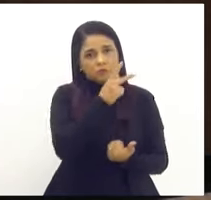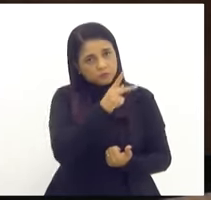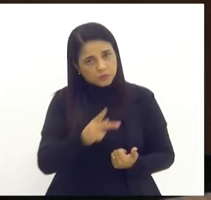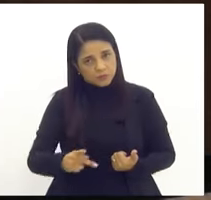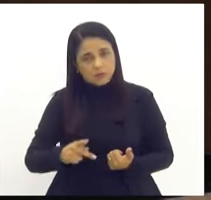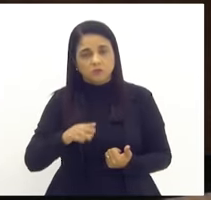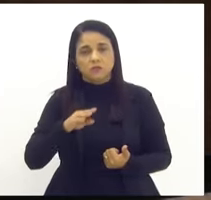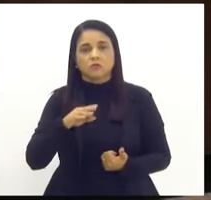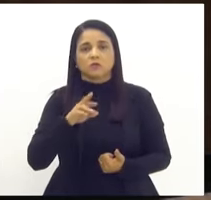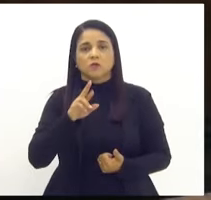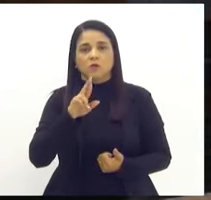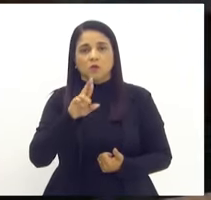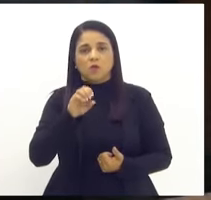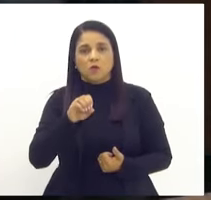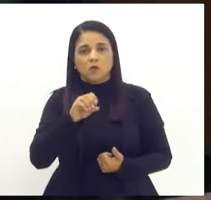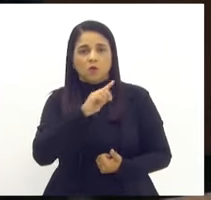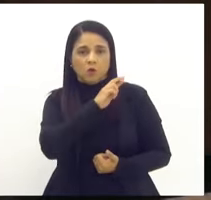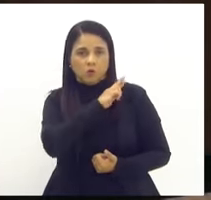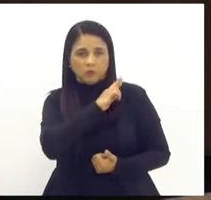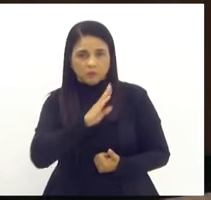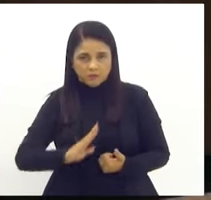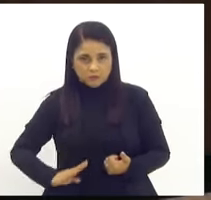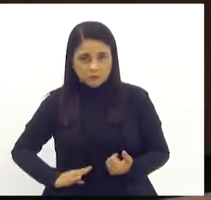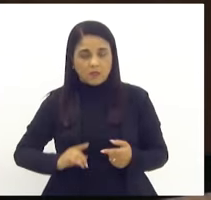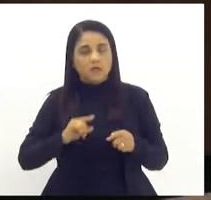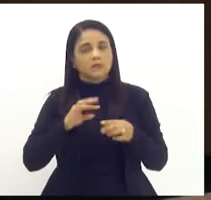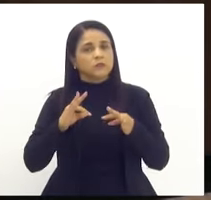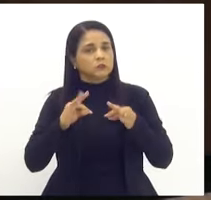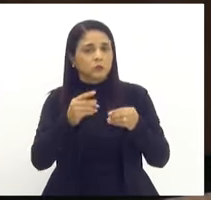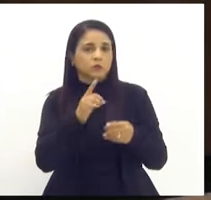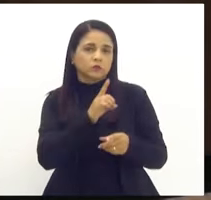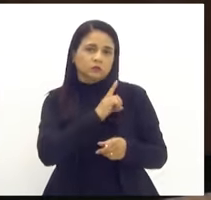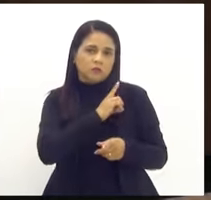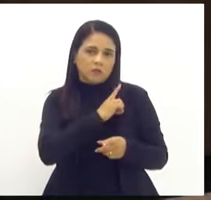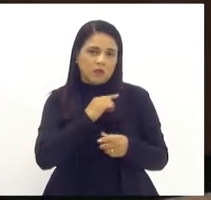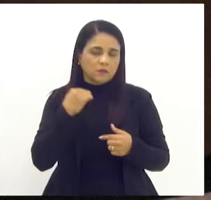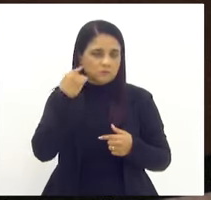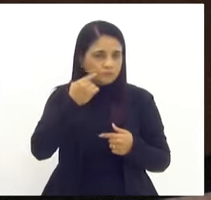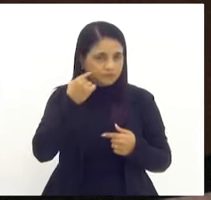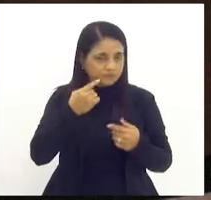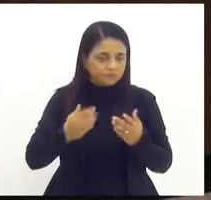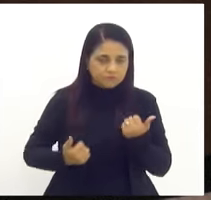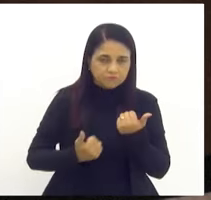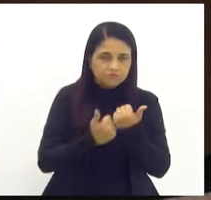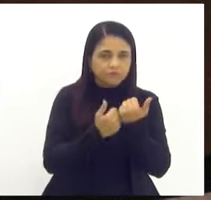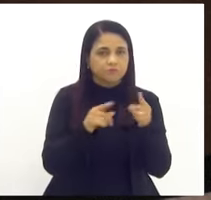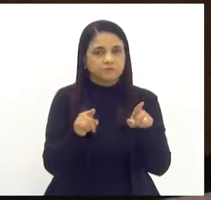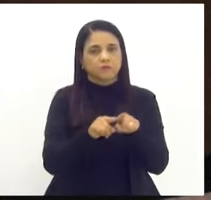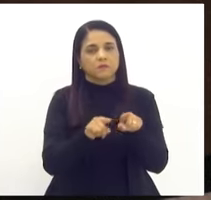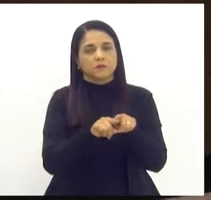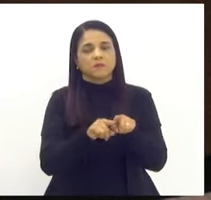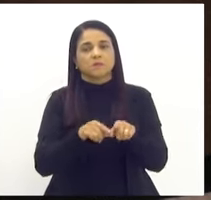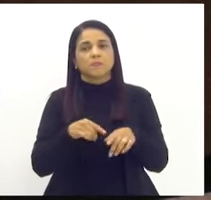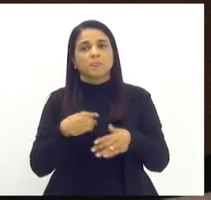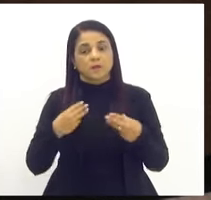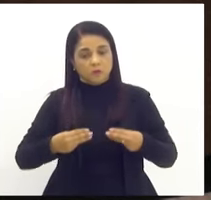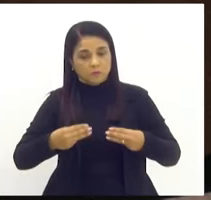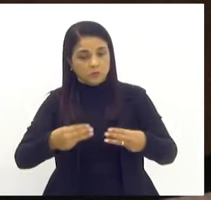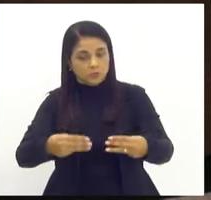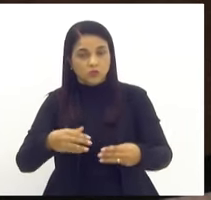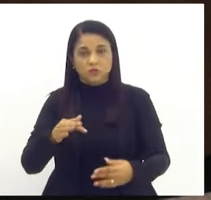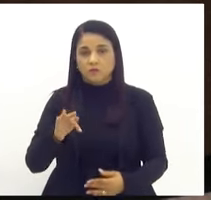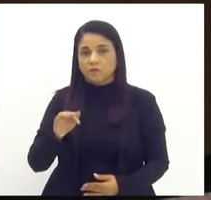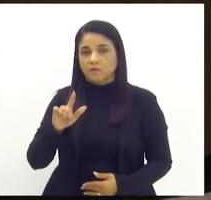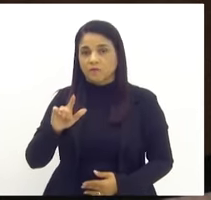próprios Delegados apoiaram e deram sua sugestão é uma lei muito importante vou falar agora com o ministro Flávio